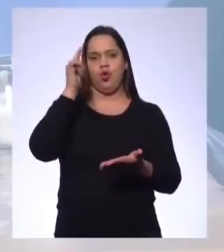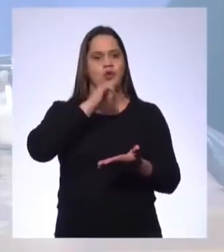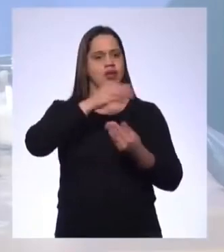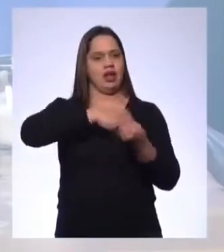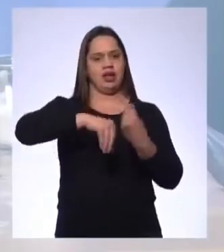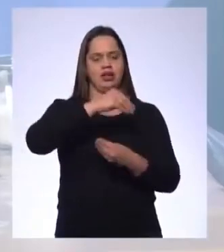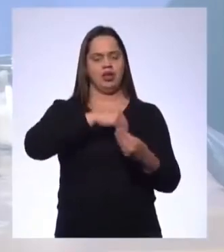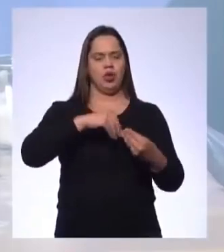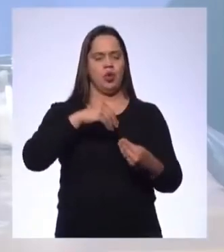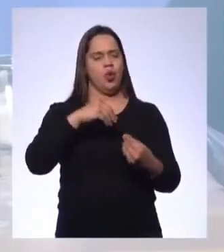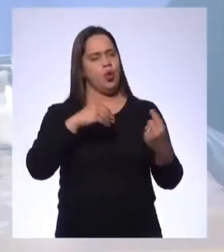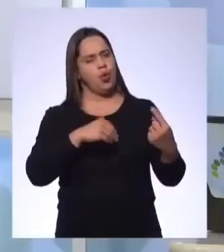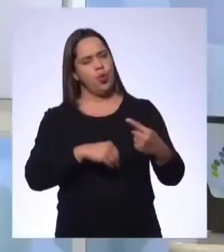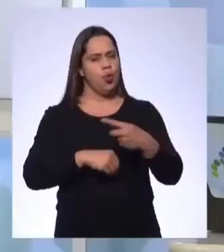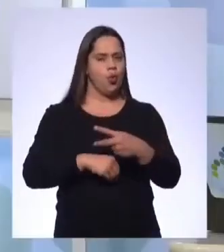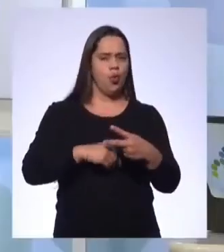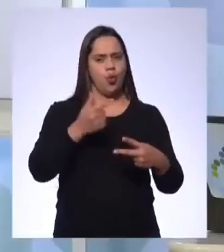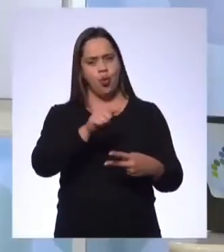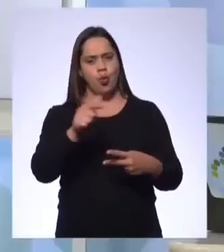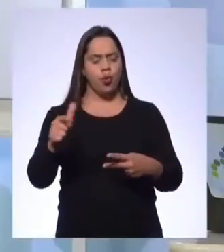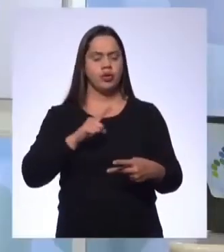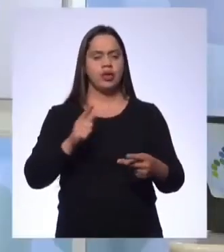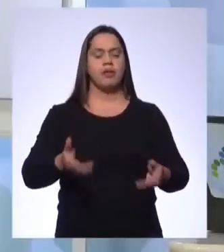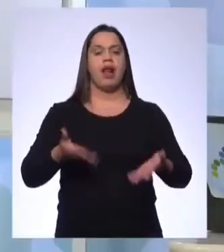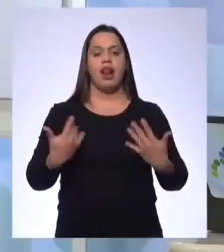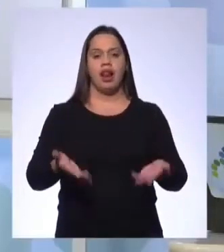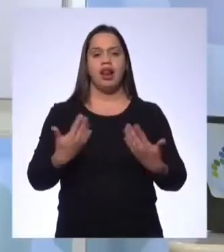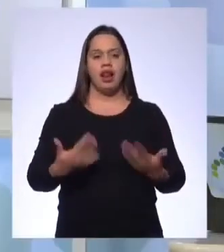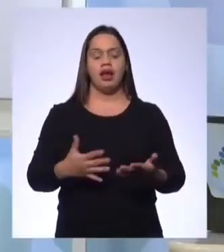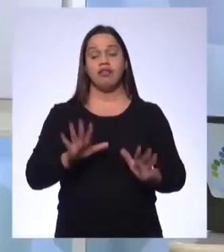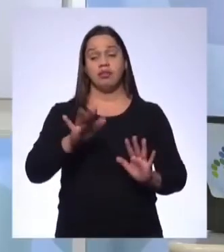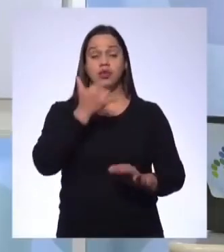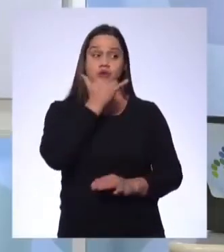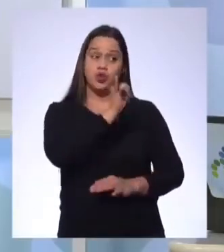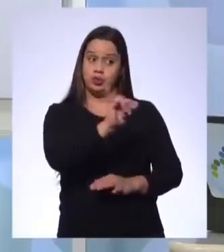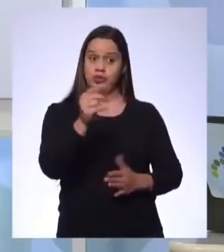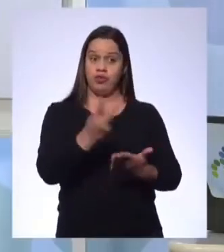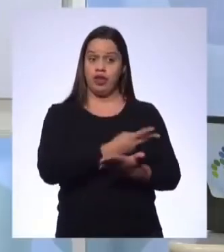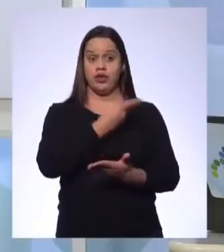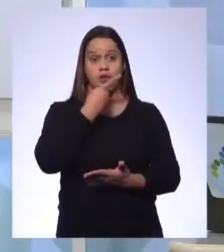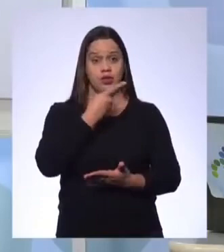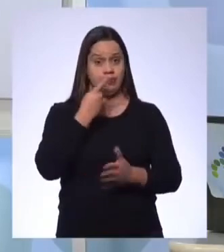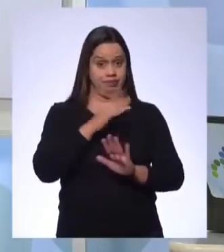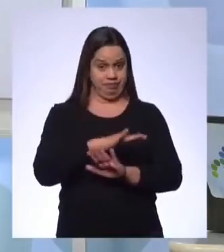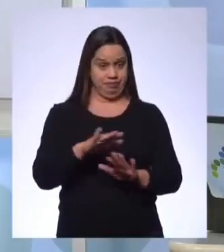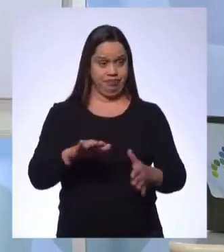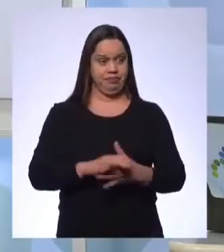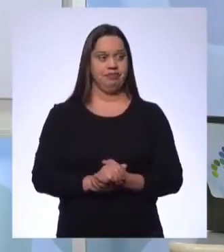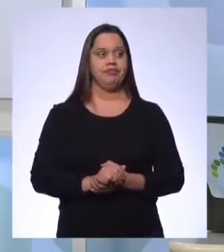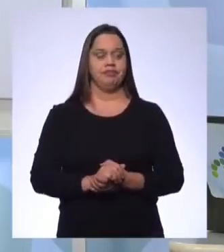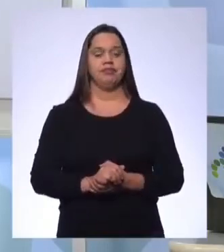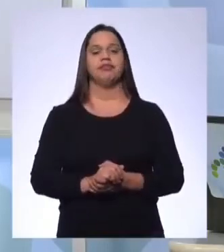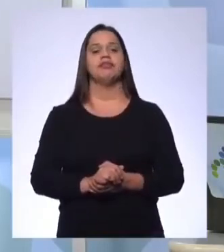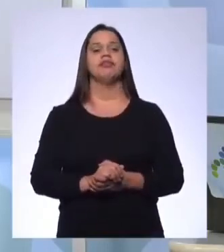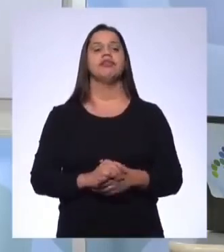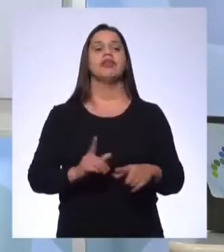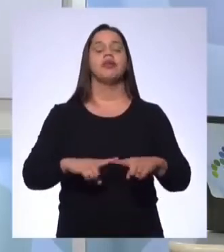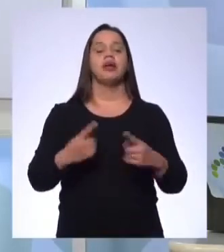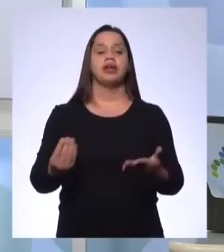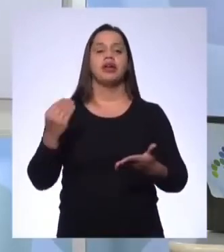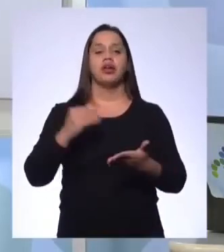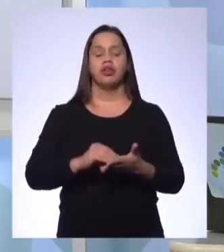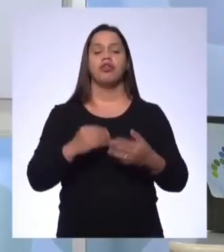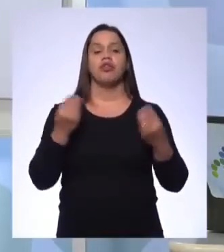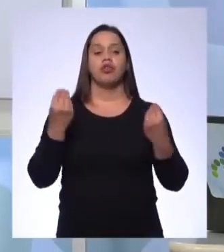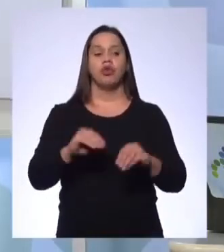é mais leve, menos denso que a água. Me desculpe se eu estou falando alguma coisa errada, tá? Então, agora, eu vou pôr